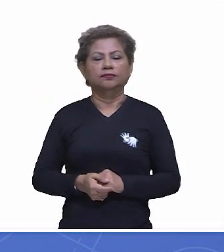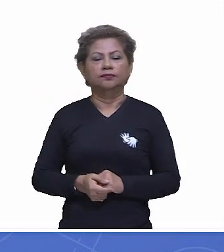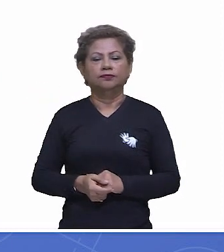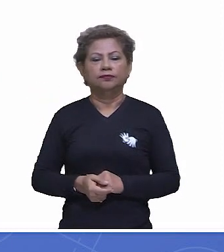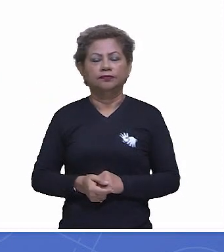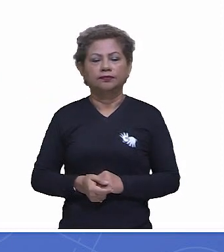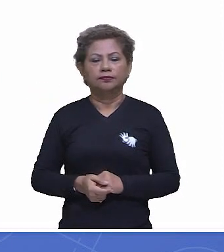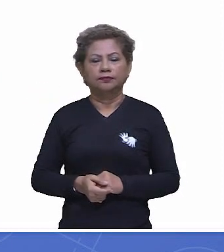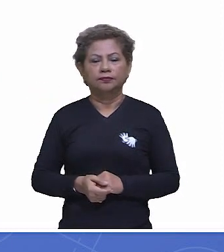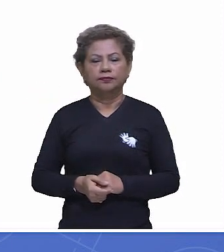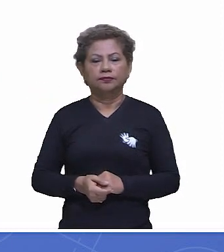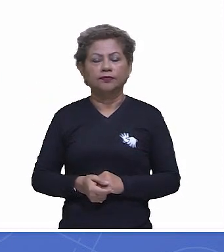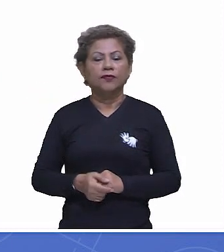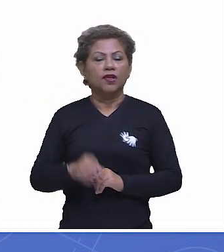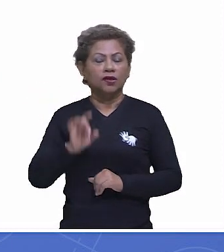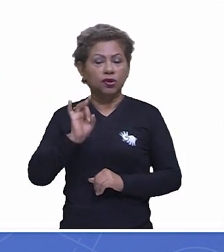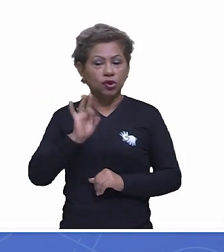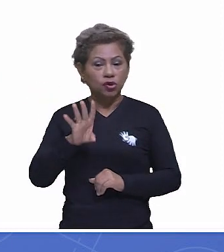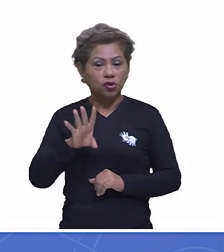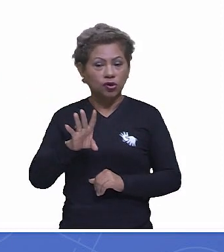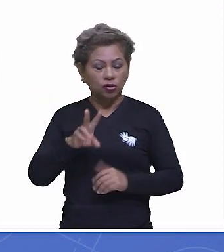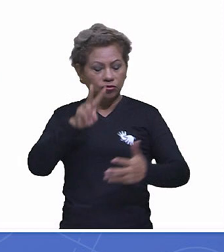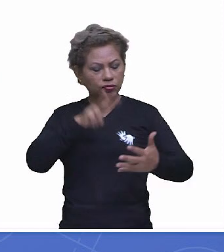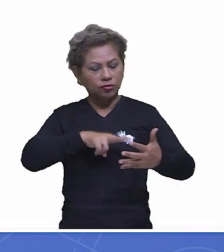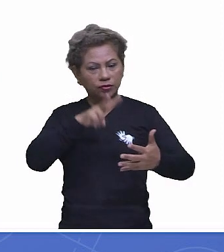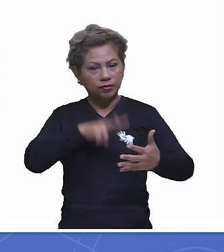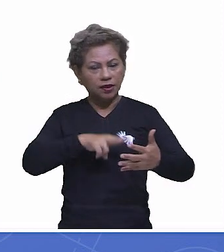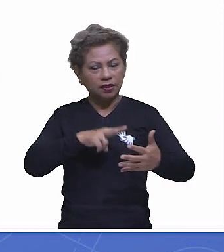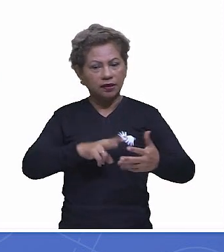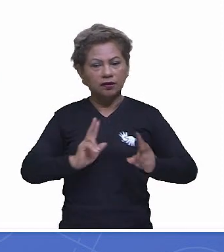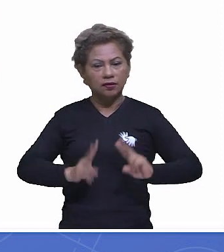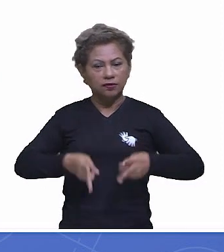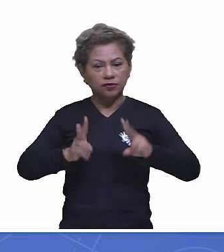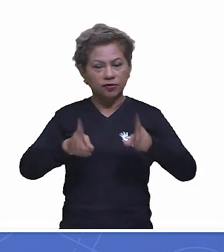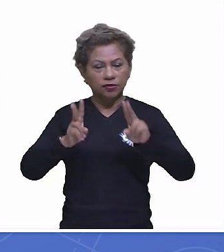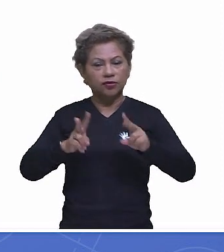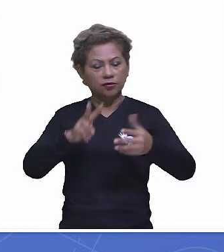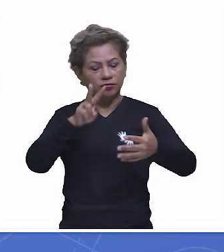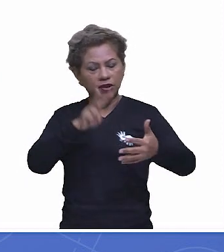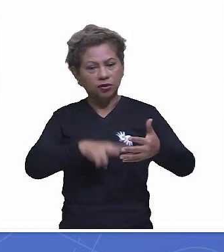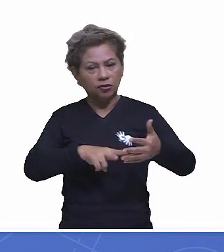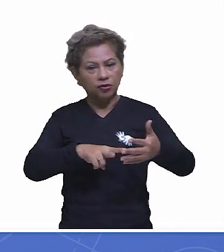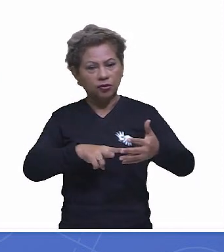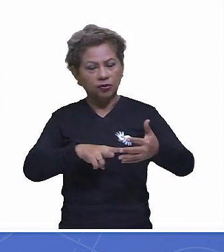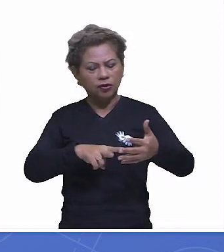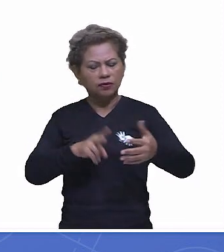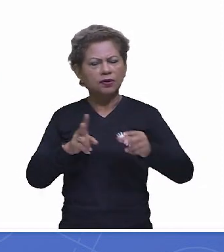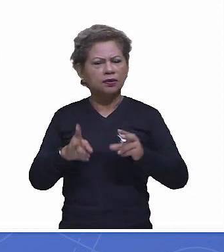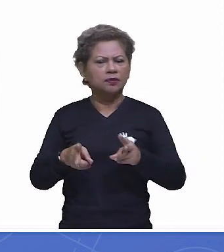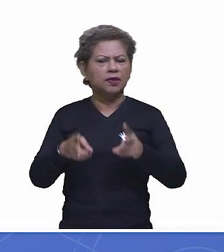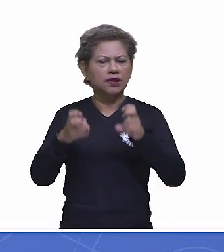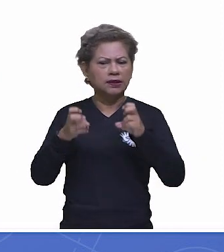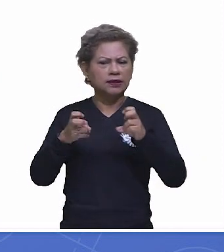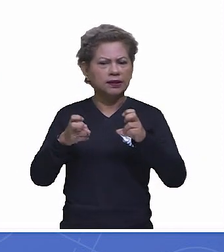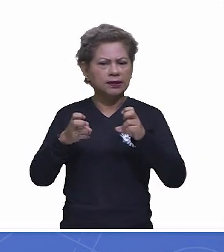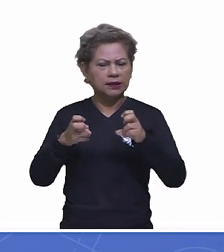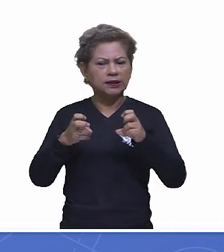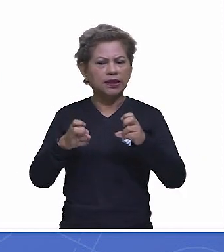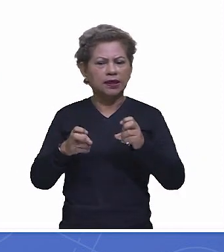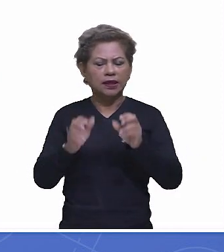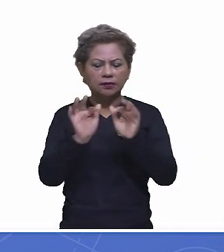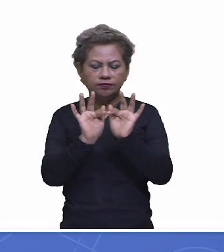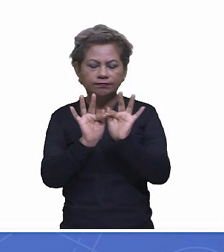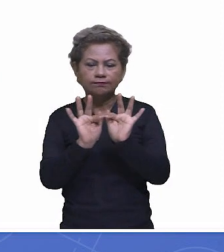importante. Só que na sequência, gente, nós temos, então, outras informações que quebram a predominância dessa primeira frase. Olha